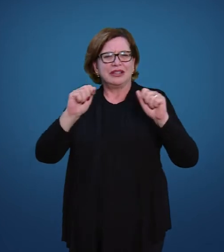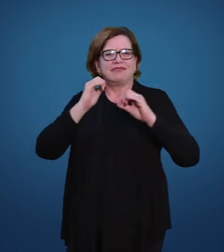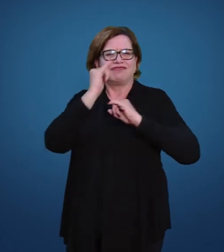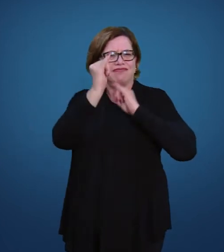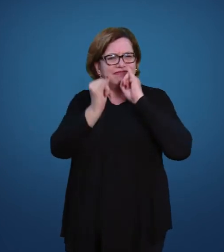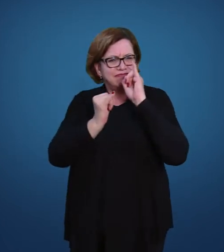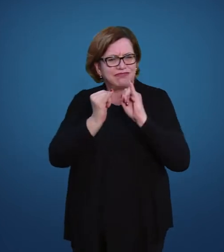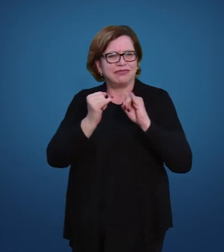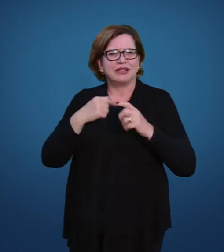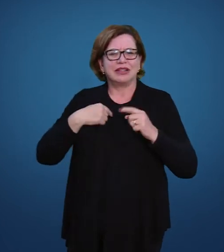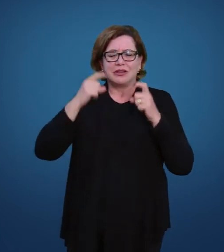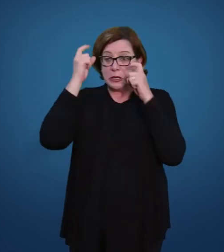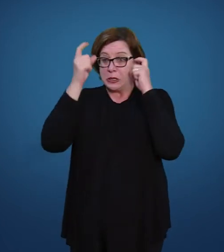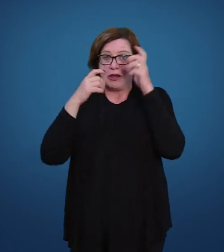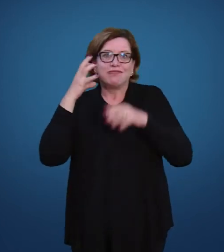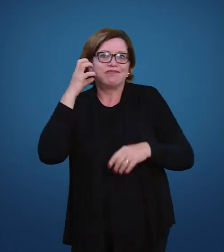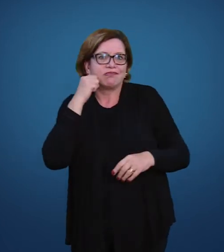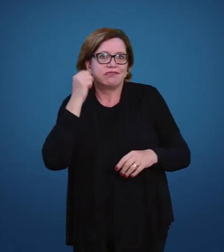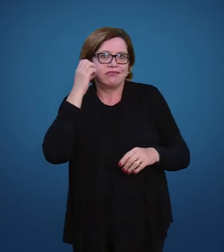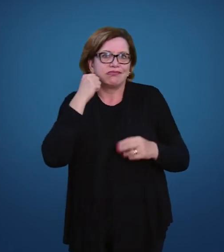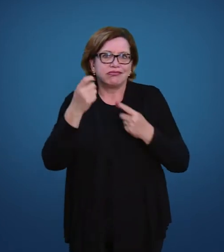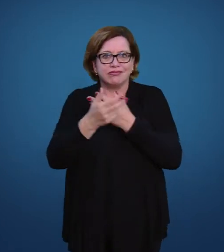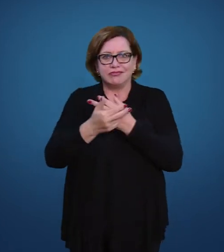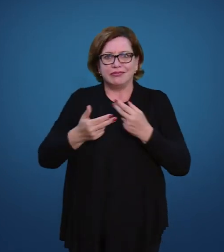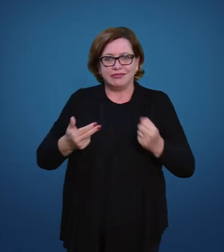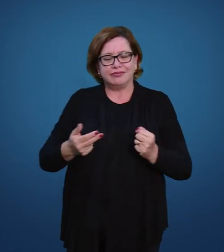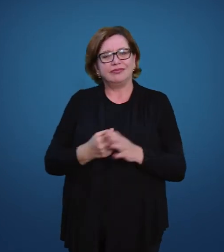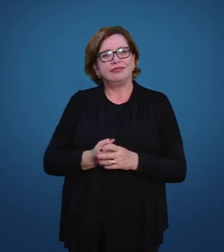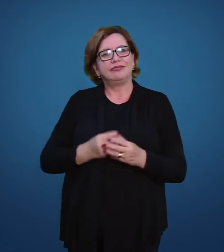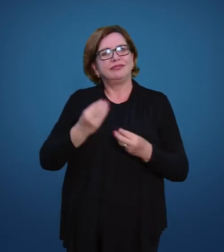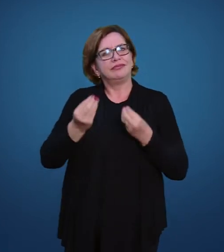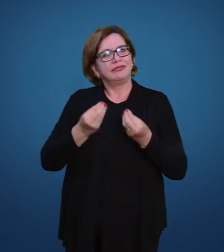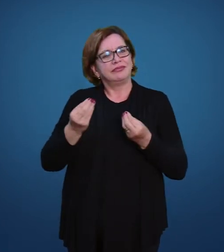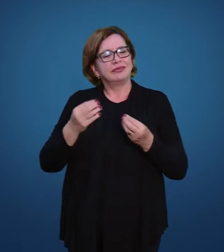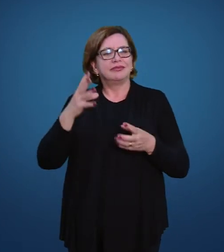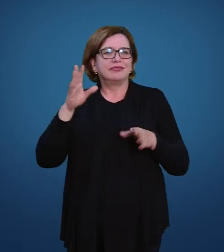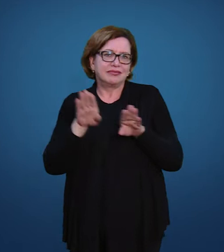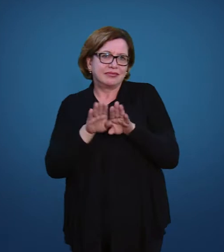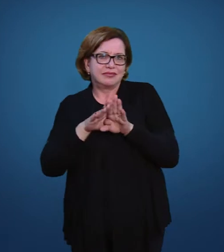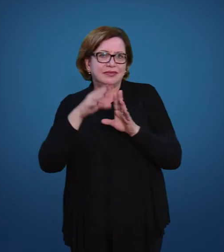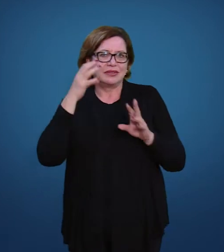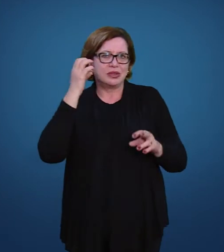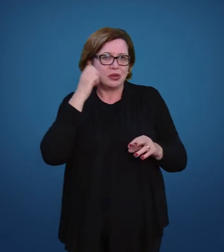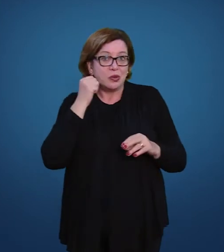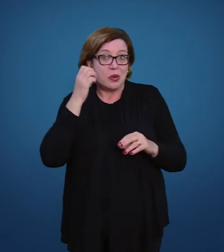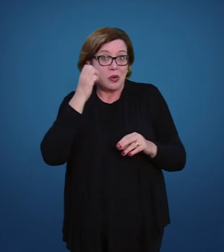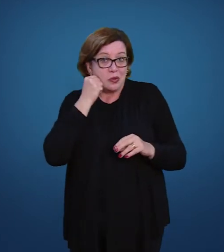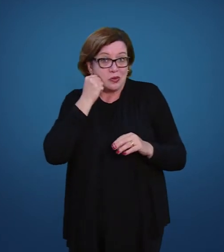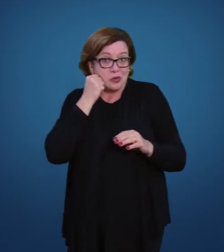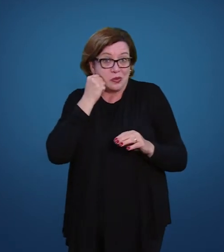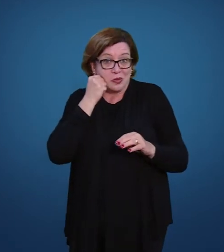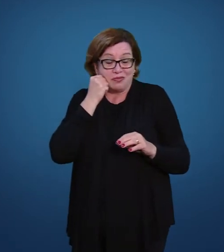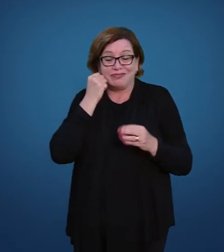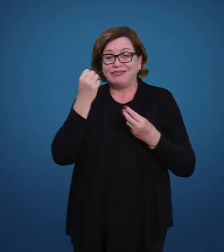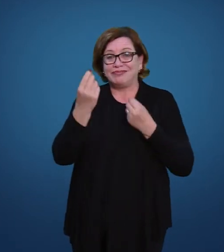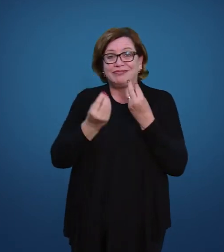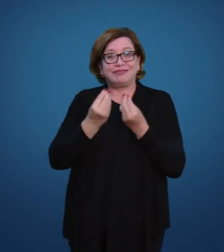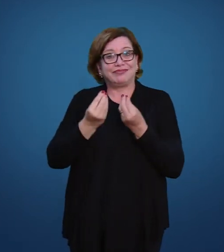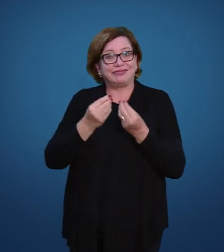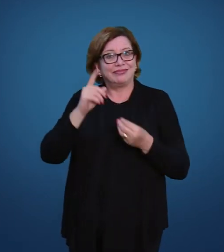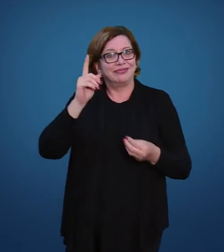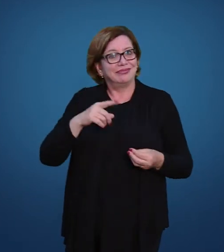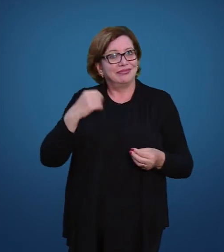preocupados com a lucratividade e essa lucratividade, o mercado lucrativo,